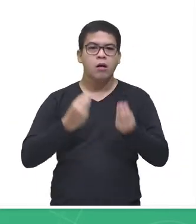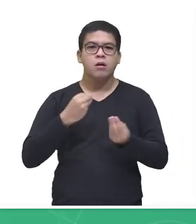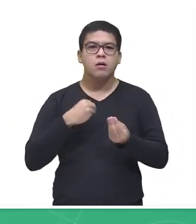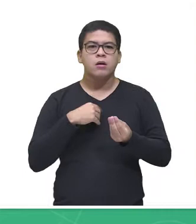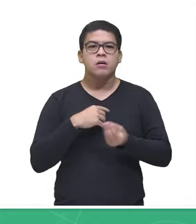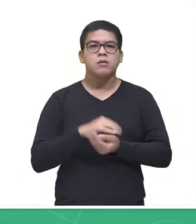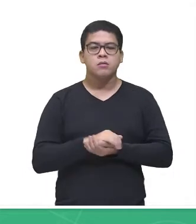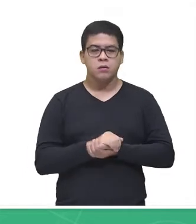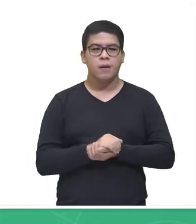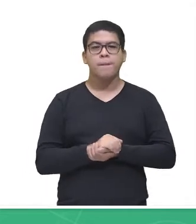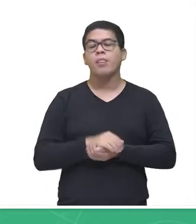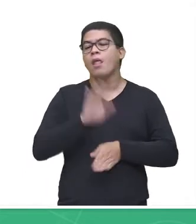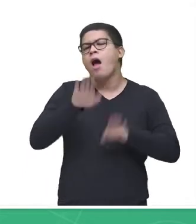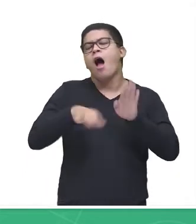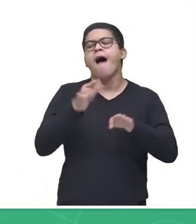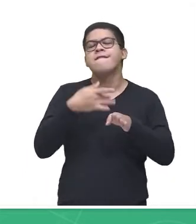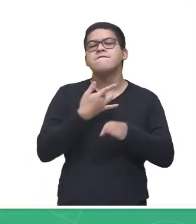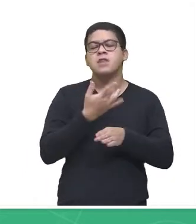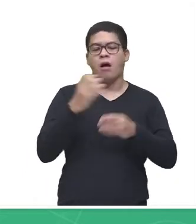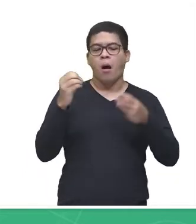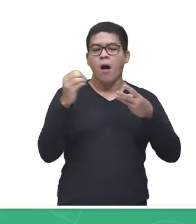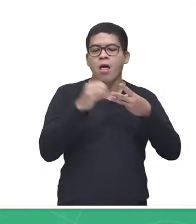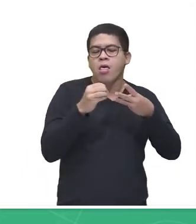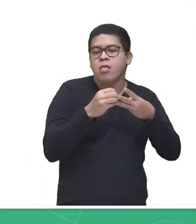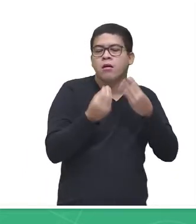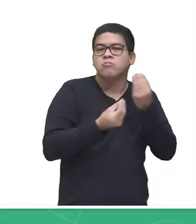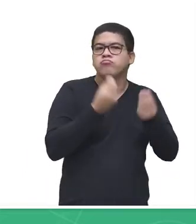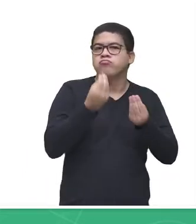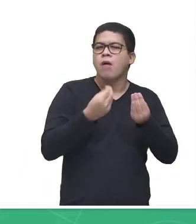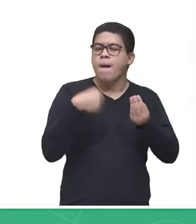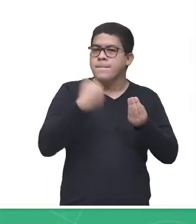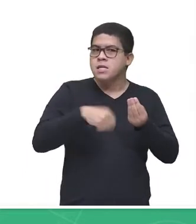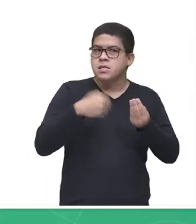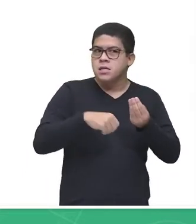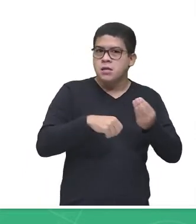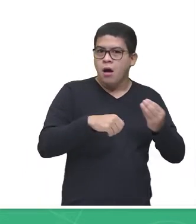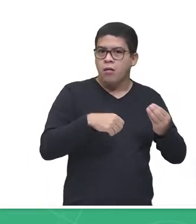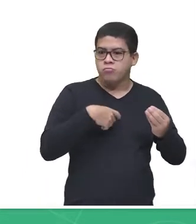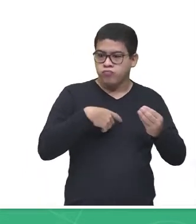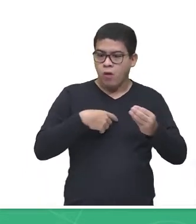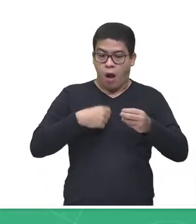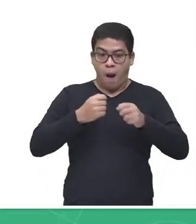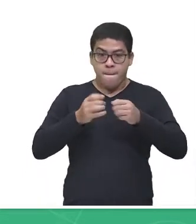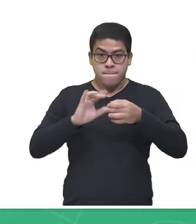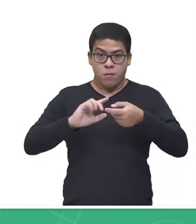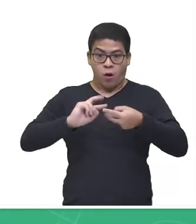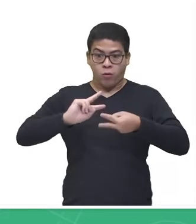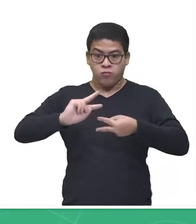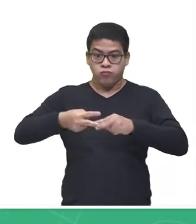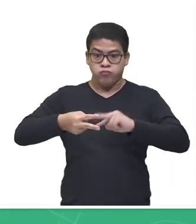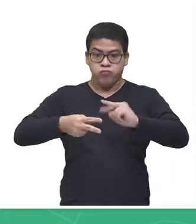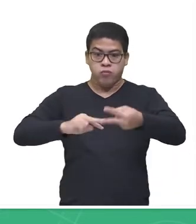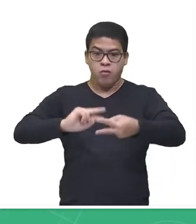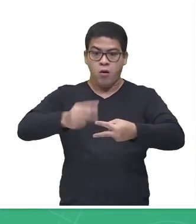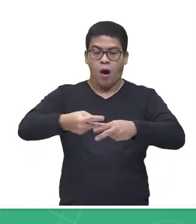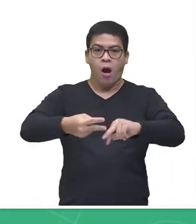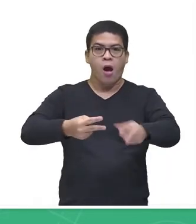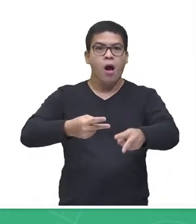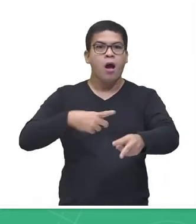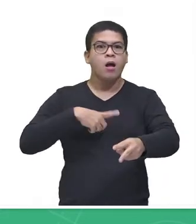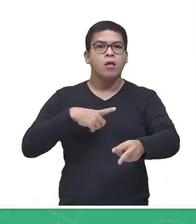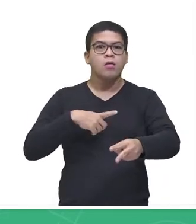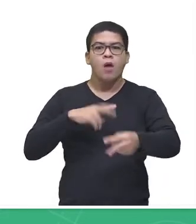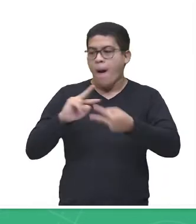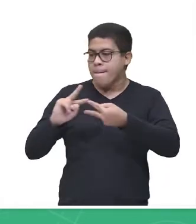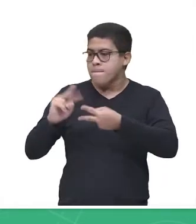células precisam realizar esse movimento, né? No caso ali, para se multiplicar, né? Às vezes as células, para se multiplicarem, elas